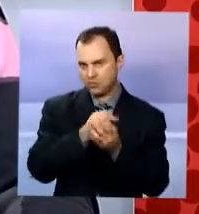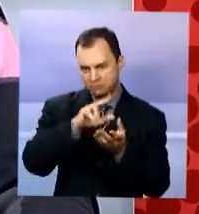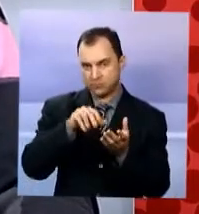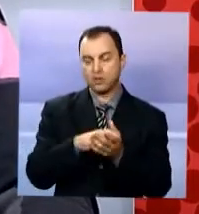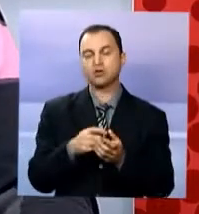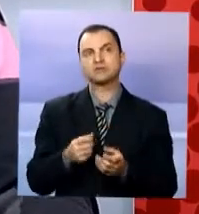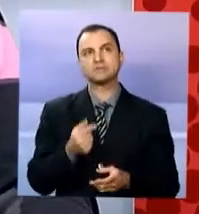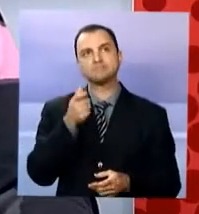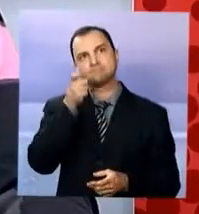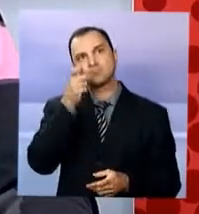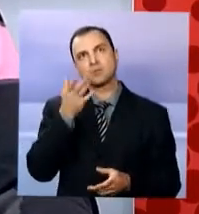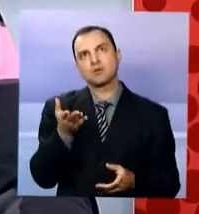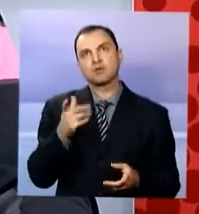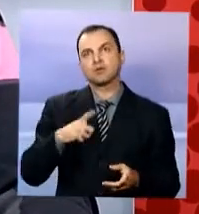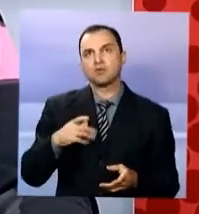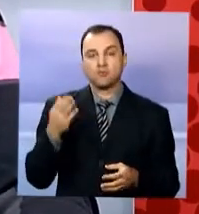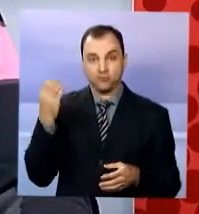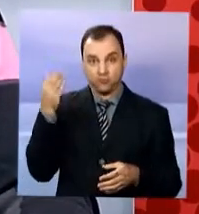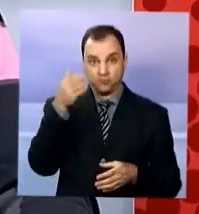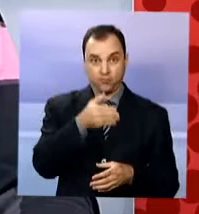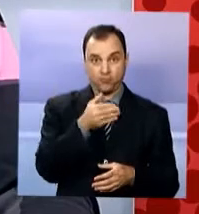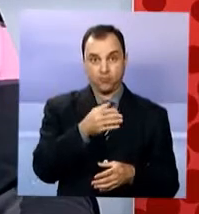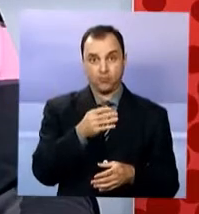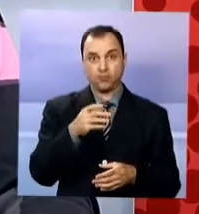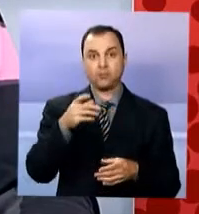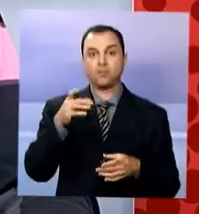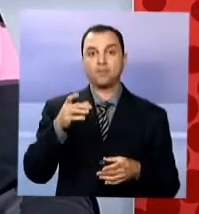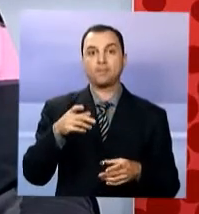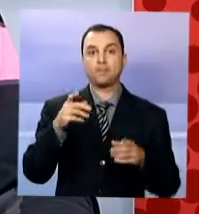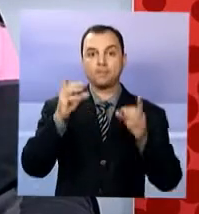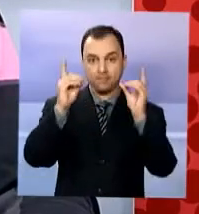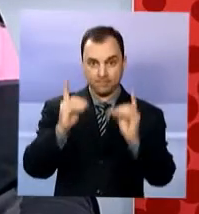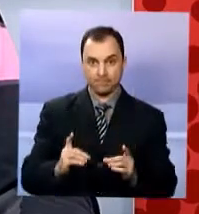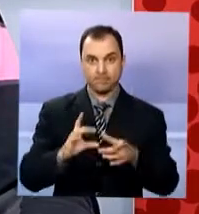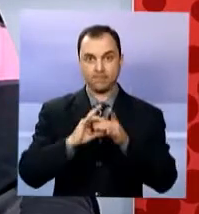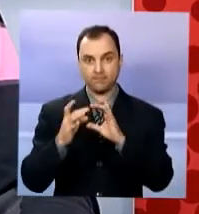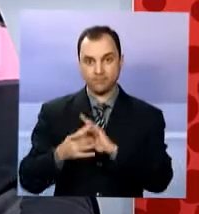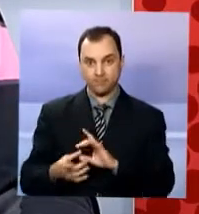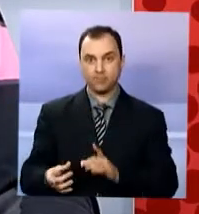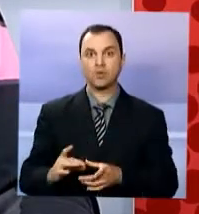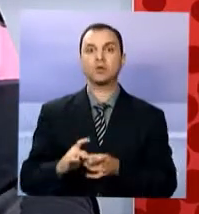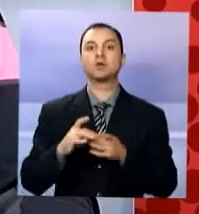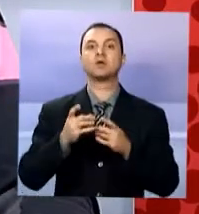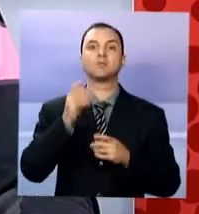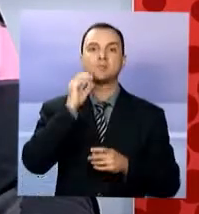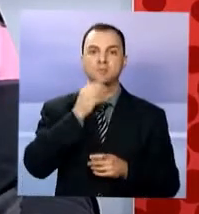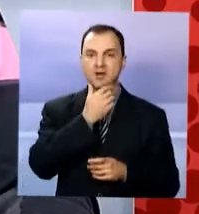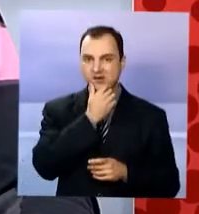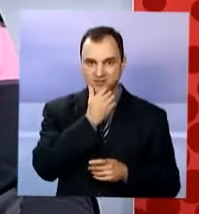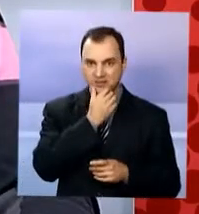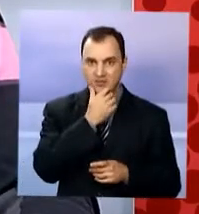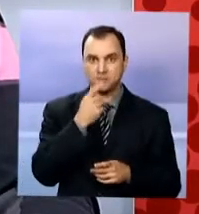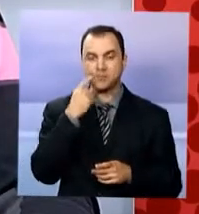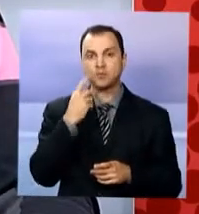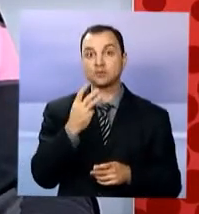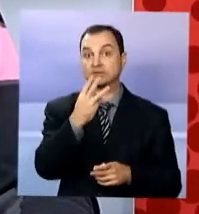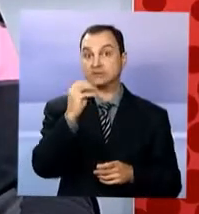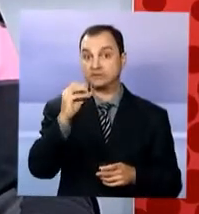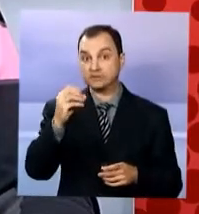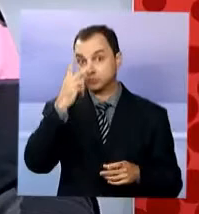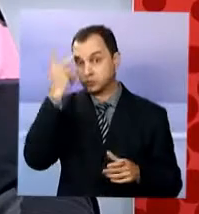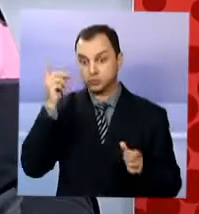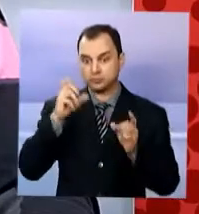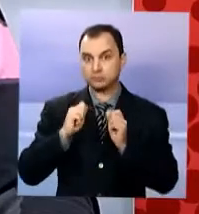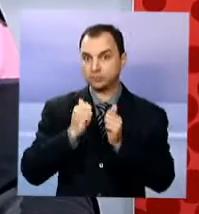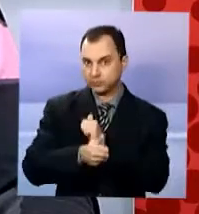Olha nós somos por uma para paralimpíadas de Londres com quase 300